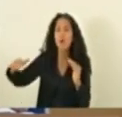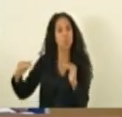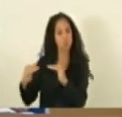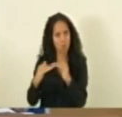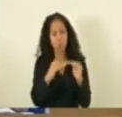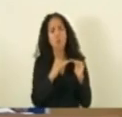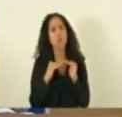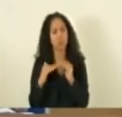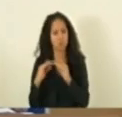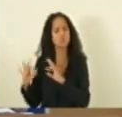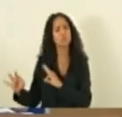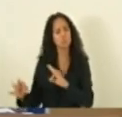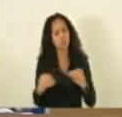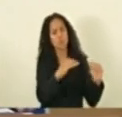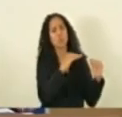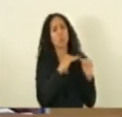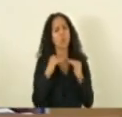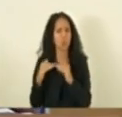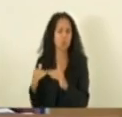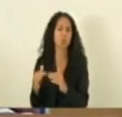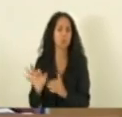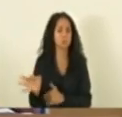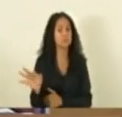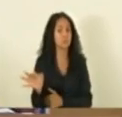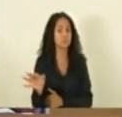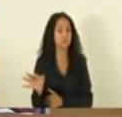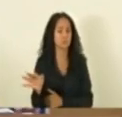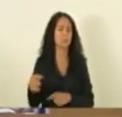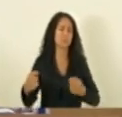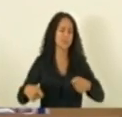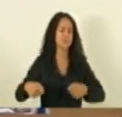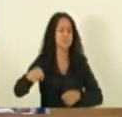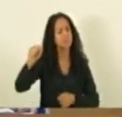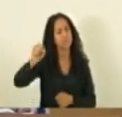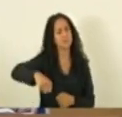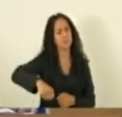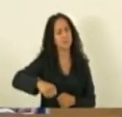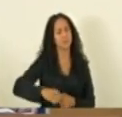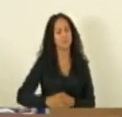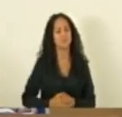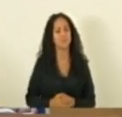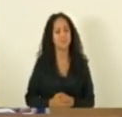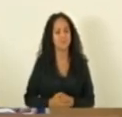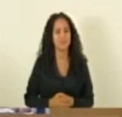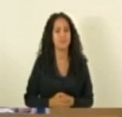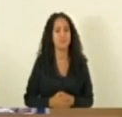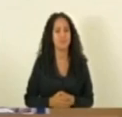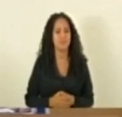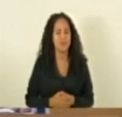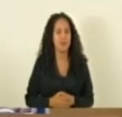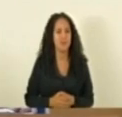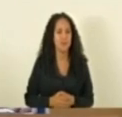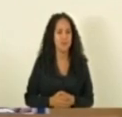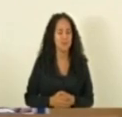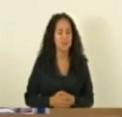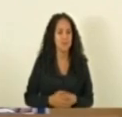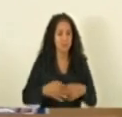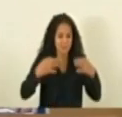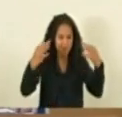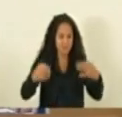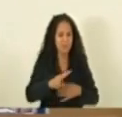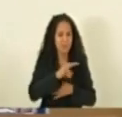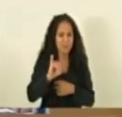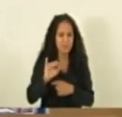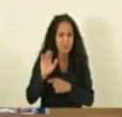concordo. Tudo isso deve sim ser feito e com certeza